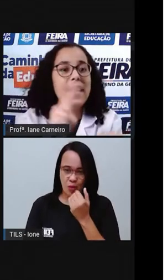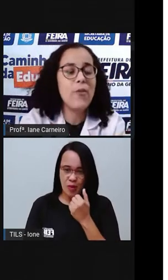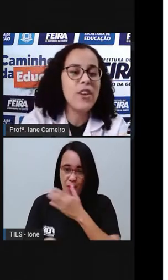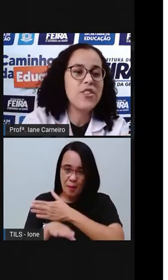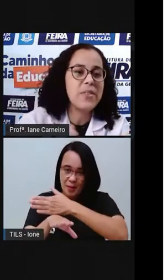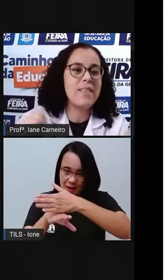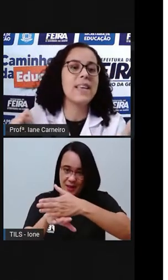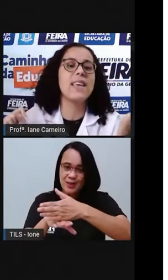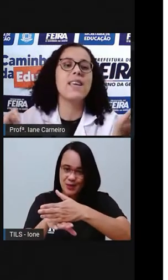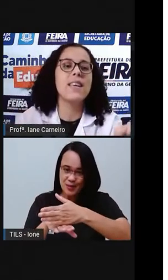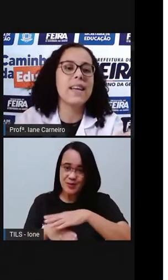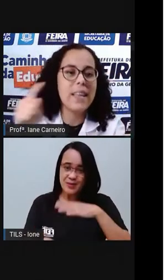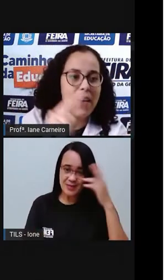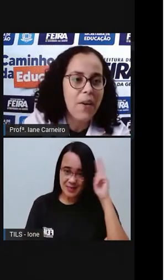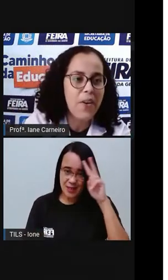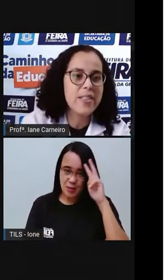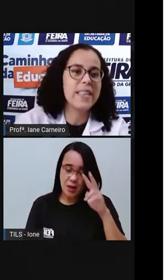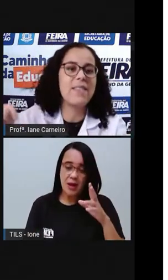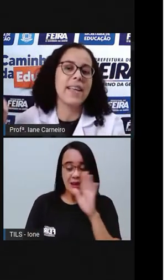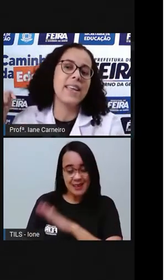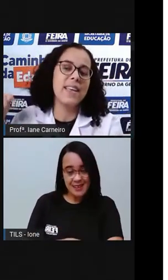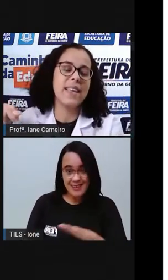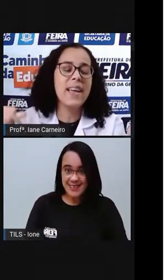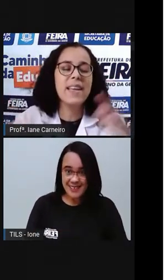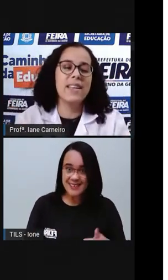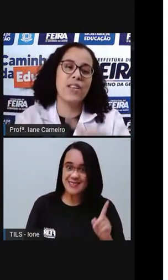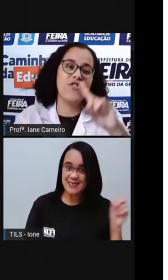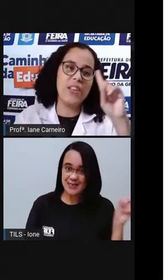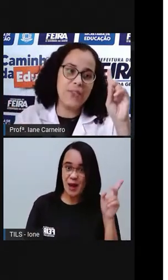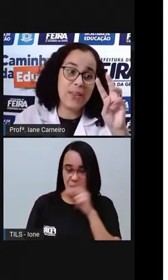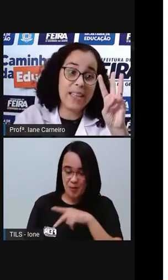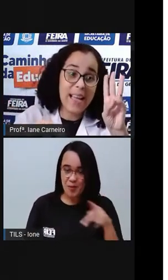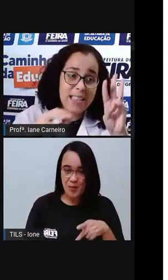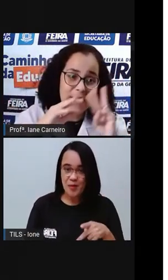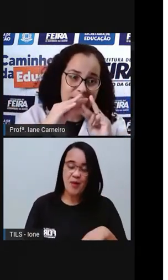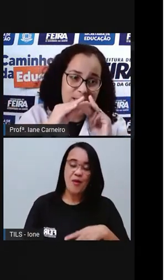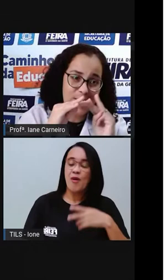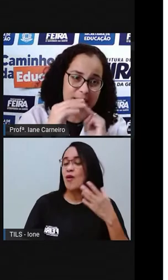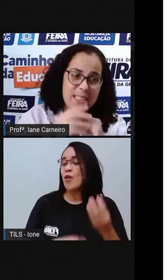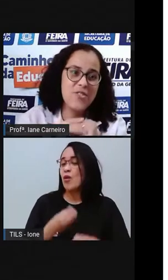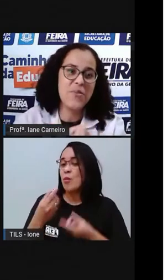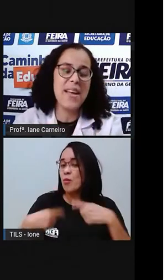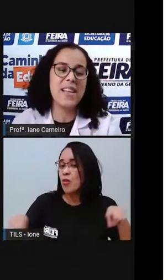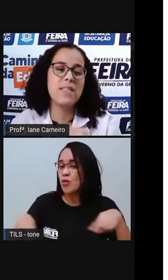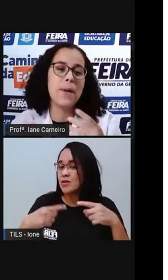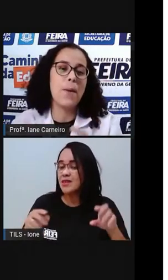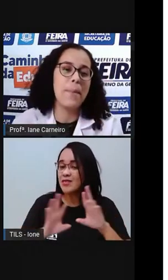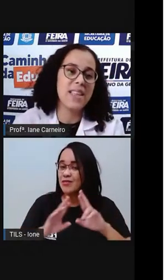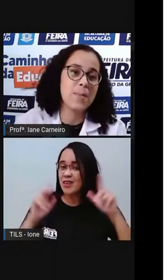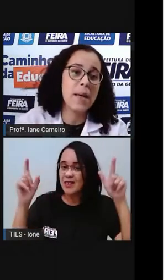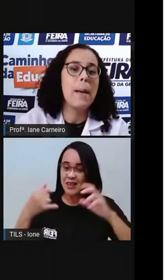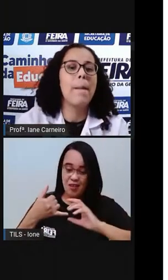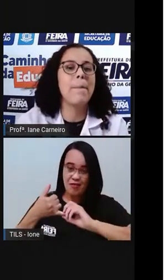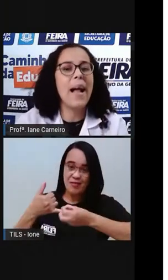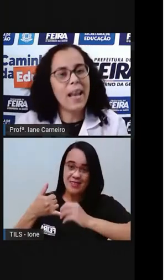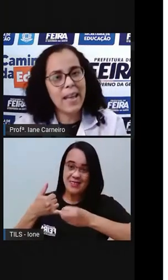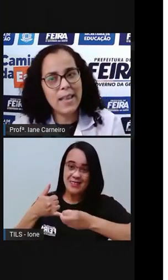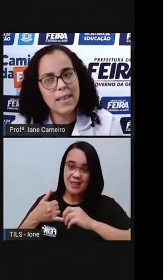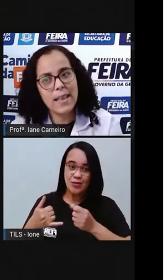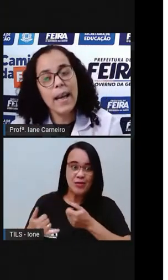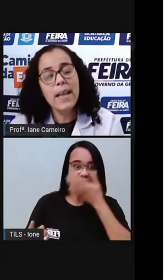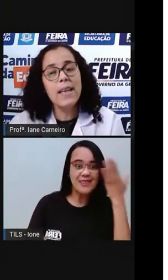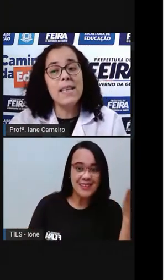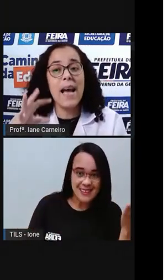criança chora Cadê o feijão que ela que Cadê o arroz que tava aqui né a gente já viu três versões diferentes são a mesma